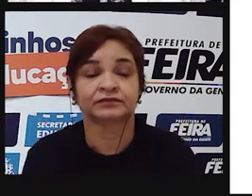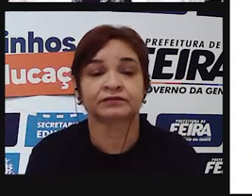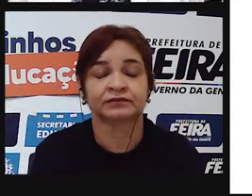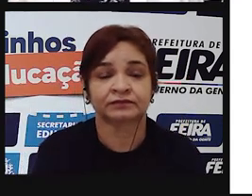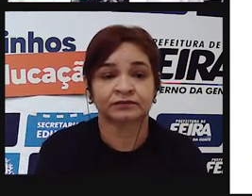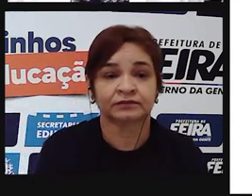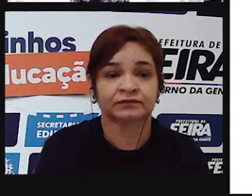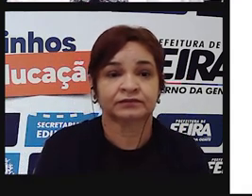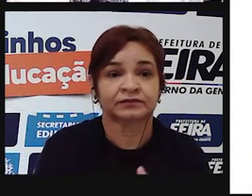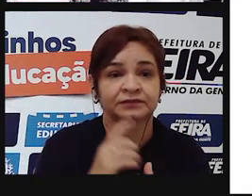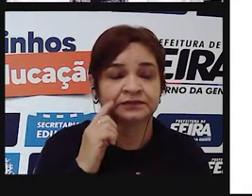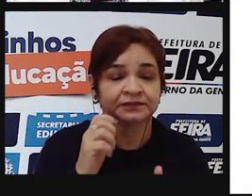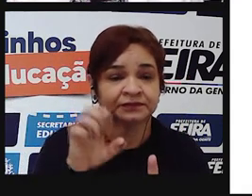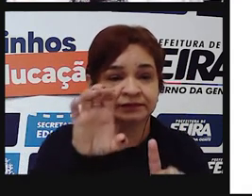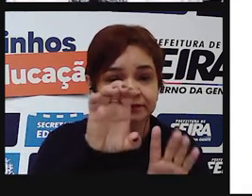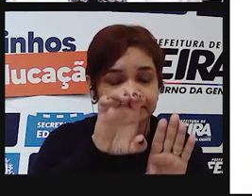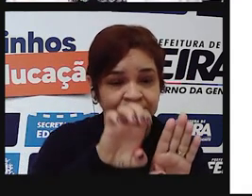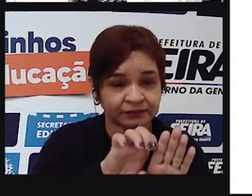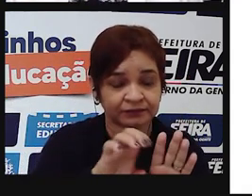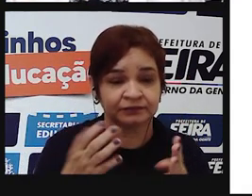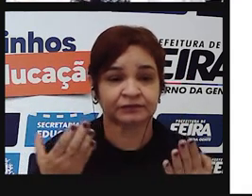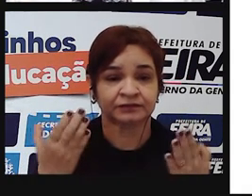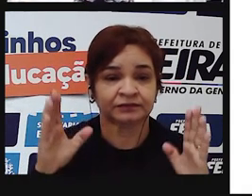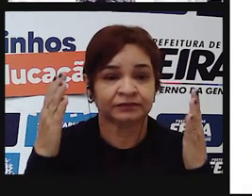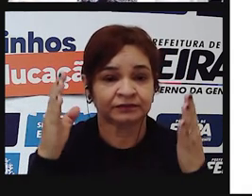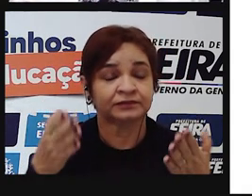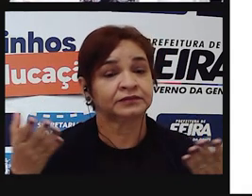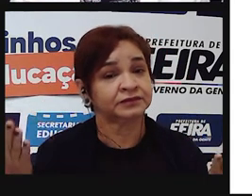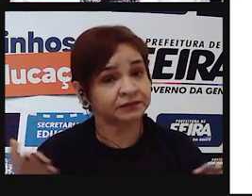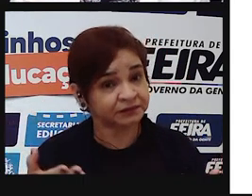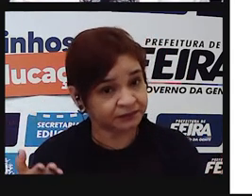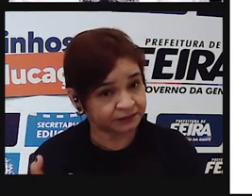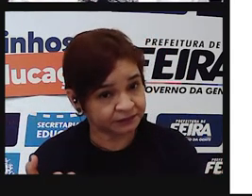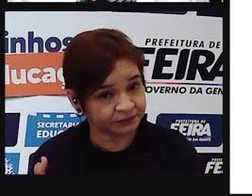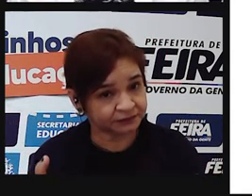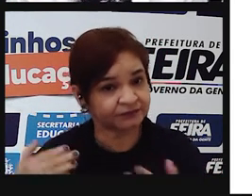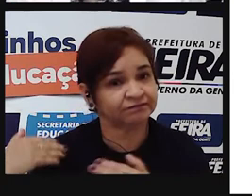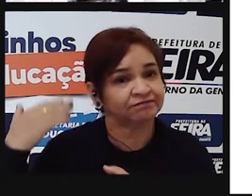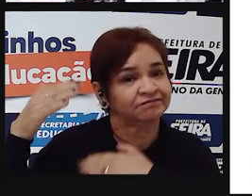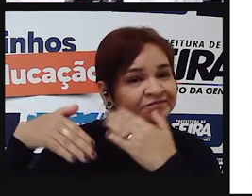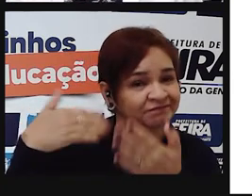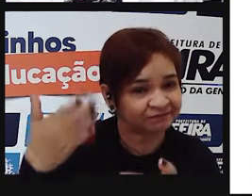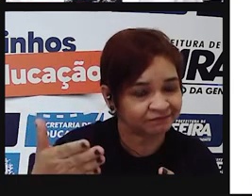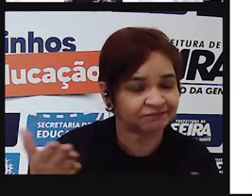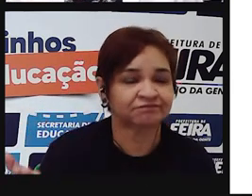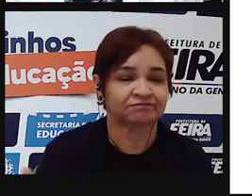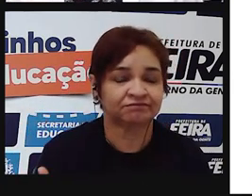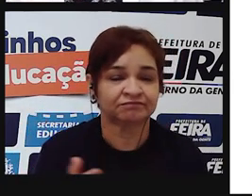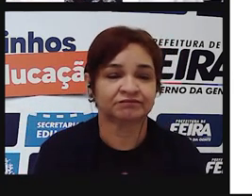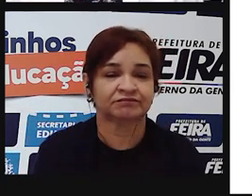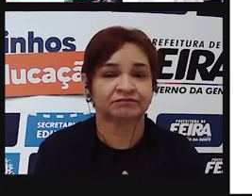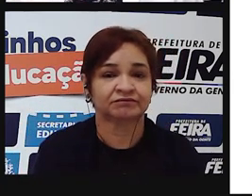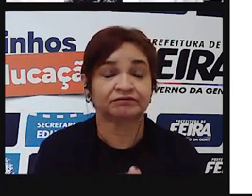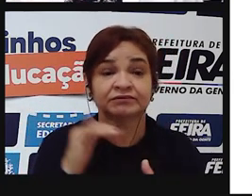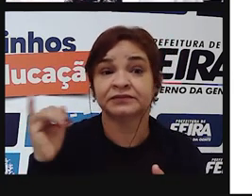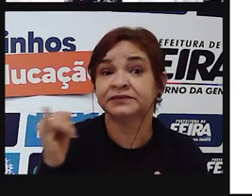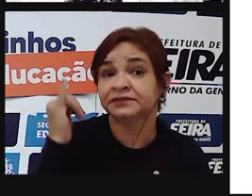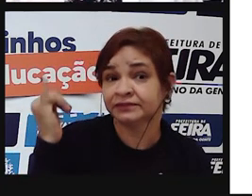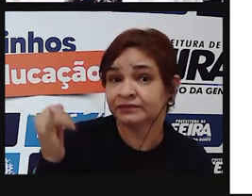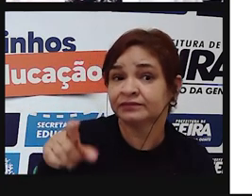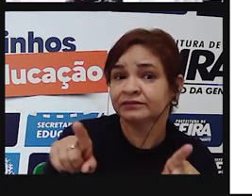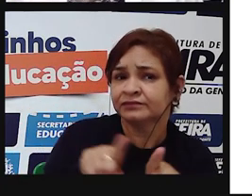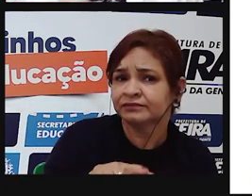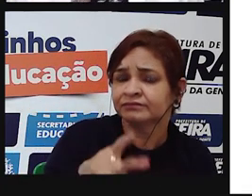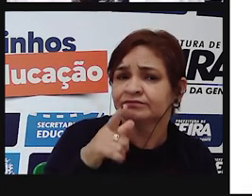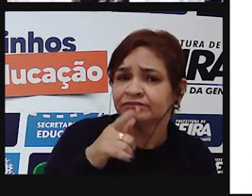faz parte do calendário festivo da cidade até os dias atuais. E a importância da água